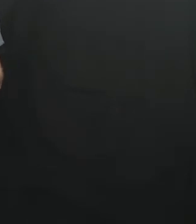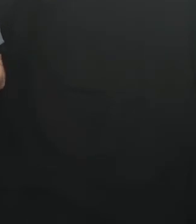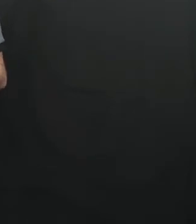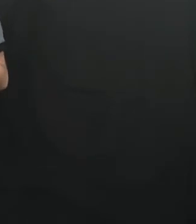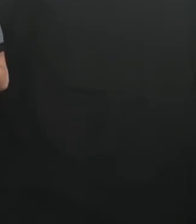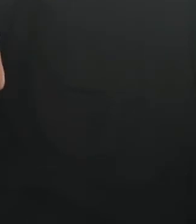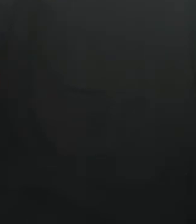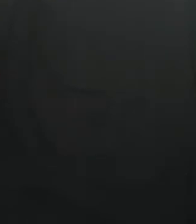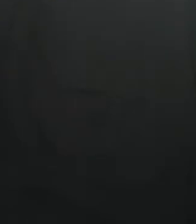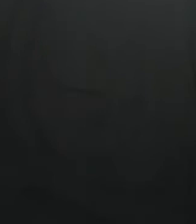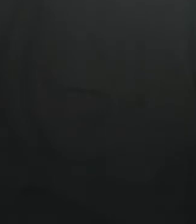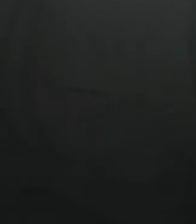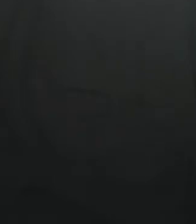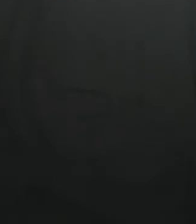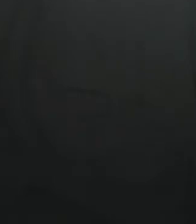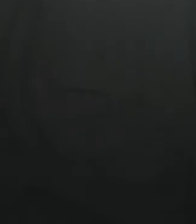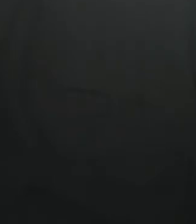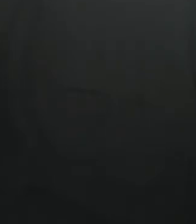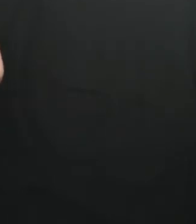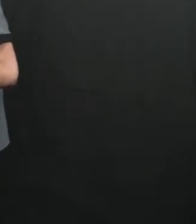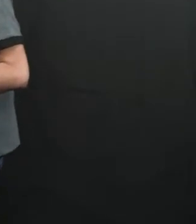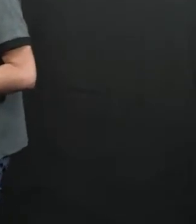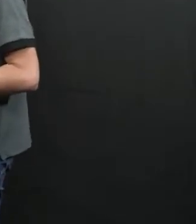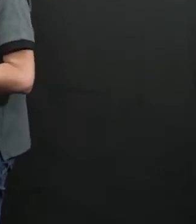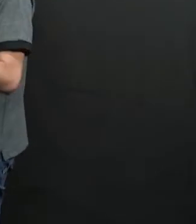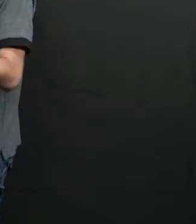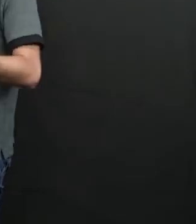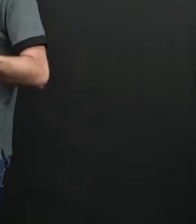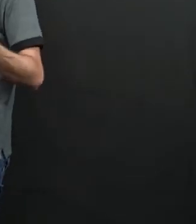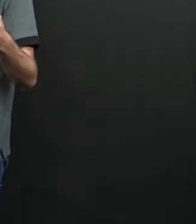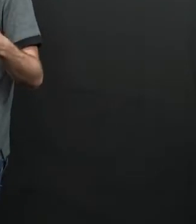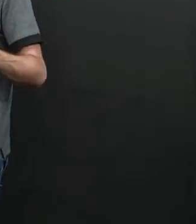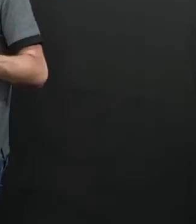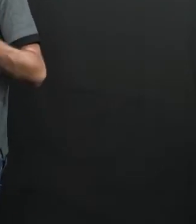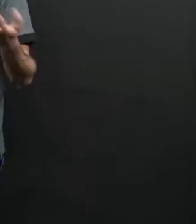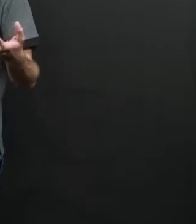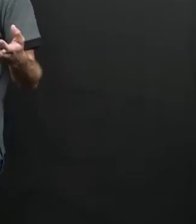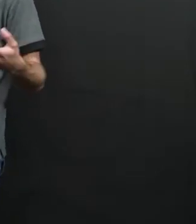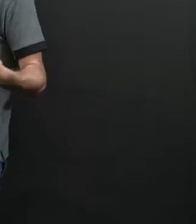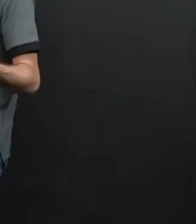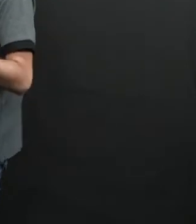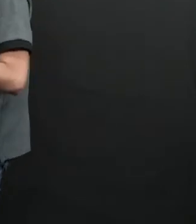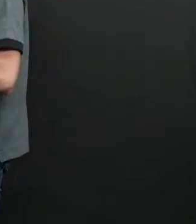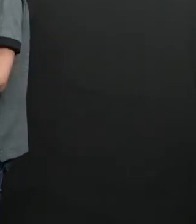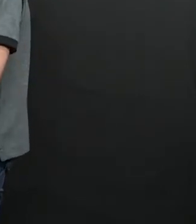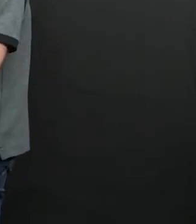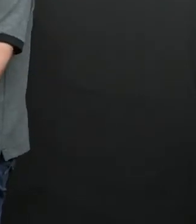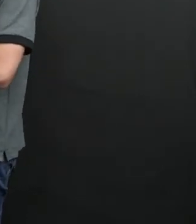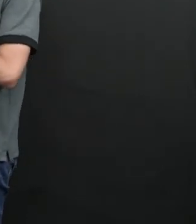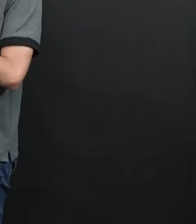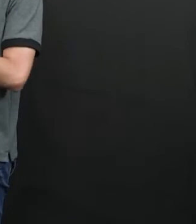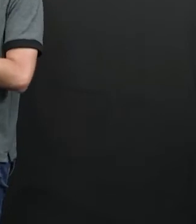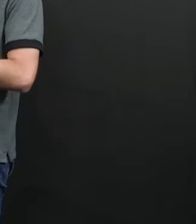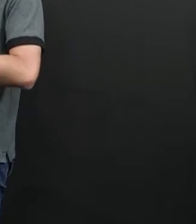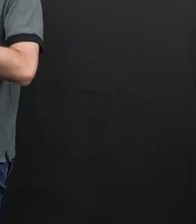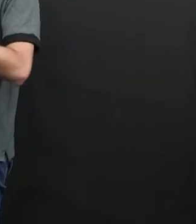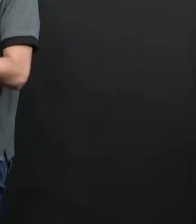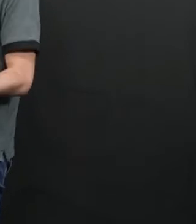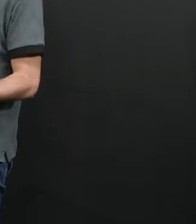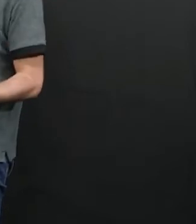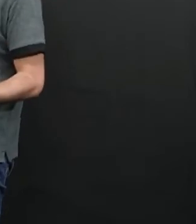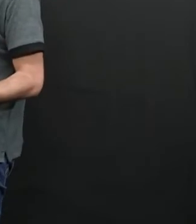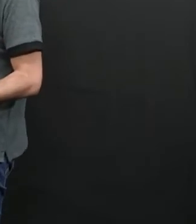também. Então, repara como é que o mundo está conectado, né? Hoje mais, mas de certa maneira esse mundo do século